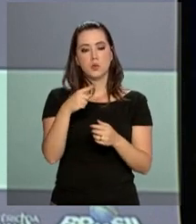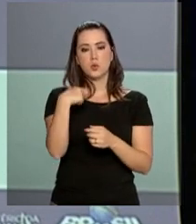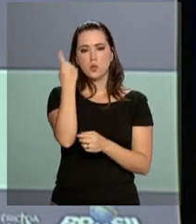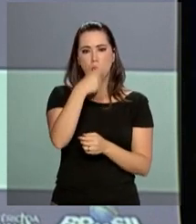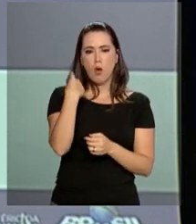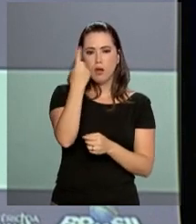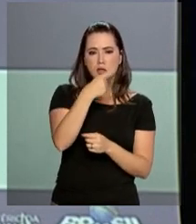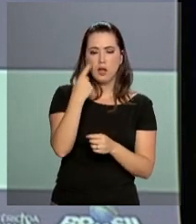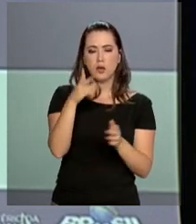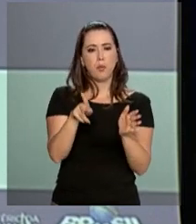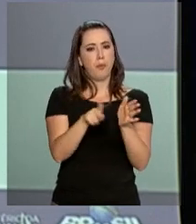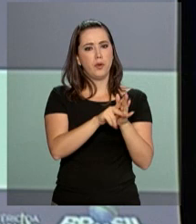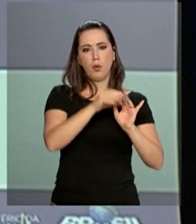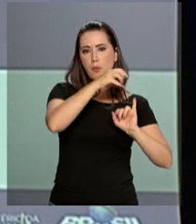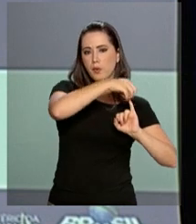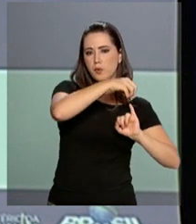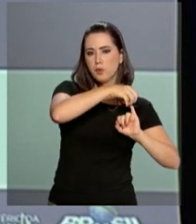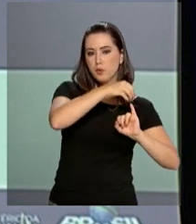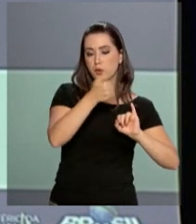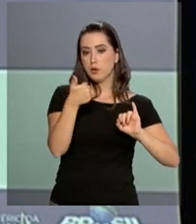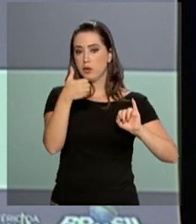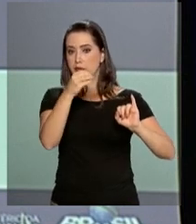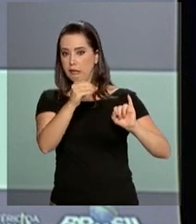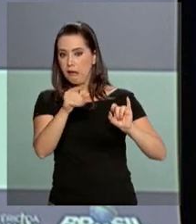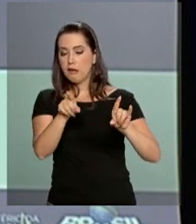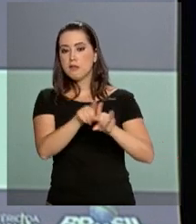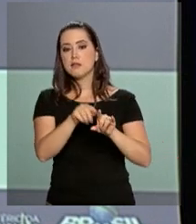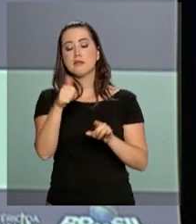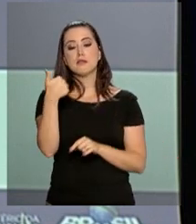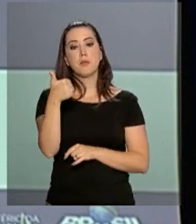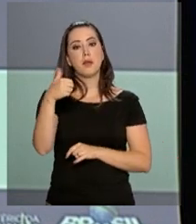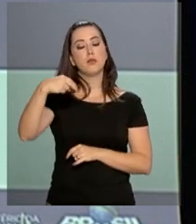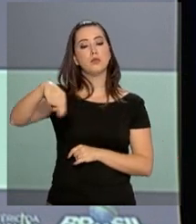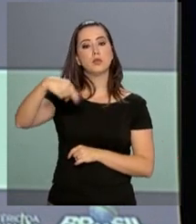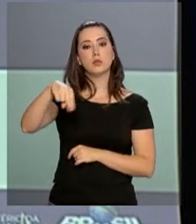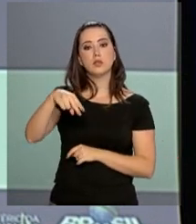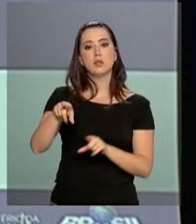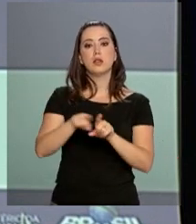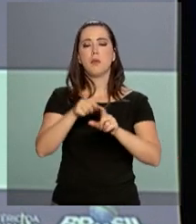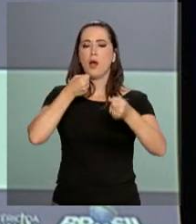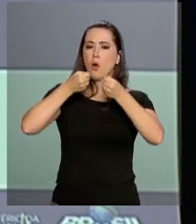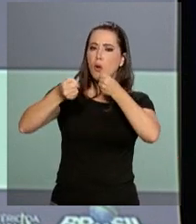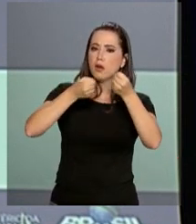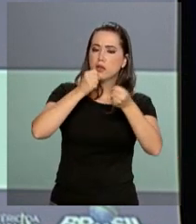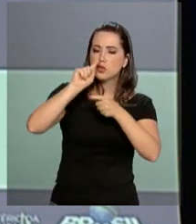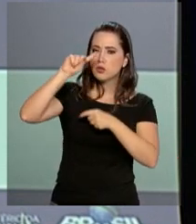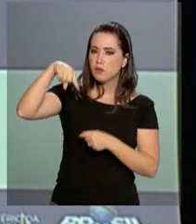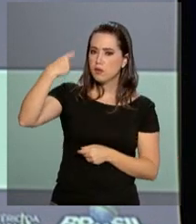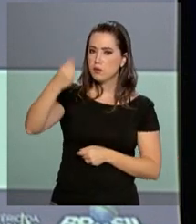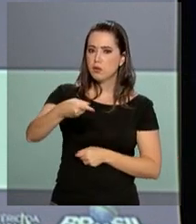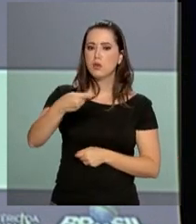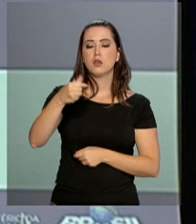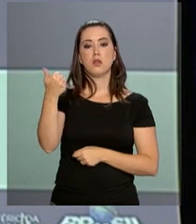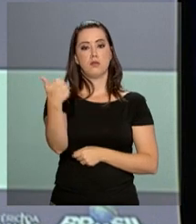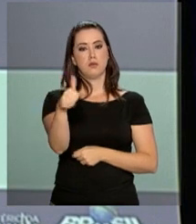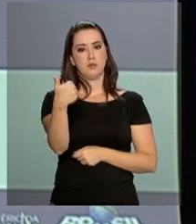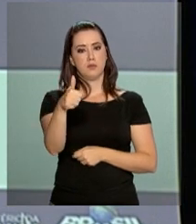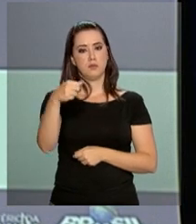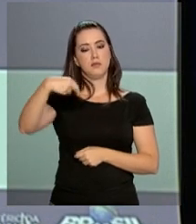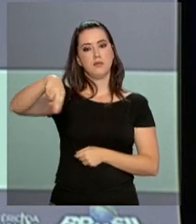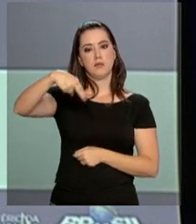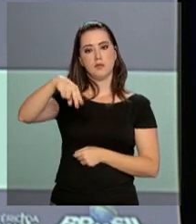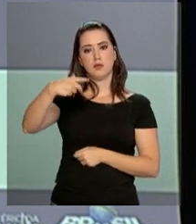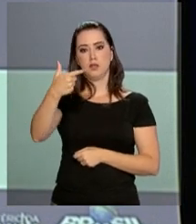do inep né no dia 10 e no dia 11 de novembro ea coletiva de imprensa próxima será no dia 11 de novembro